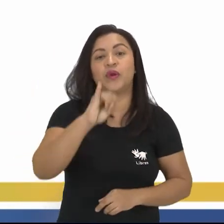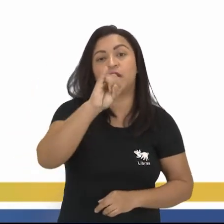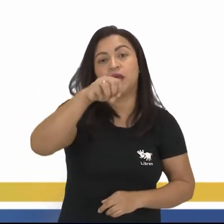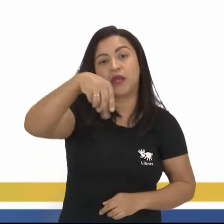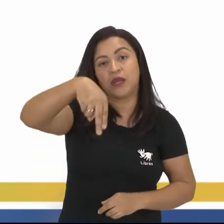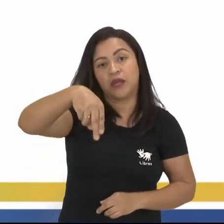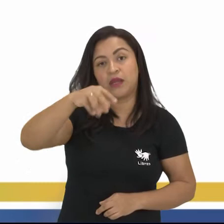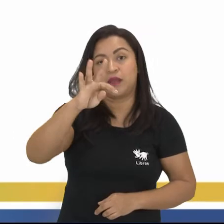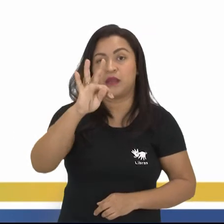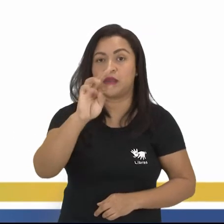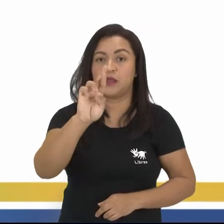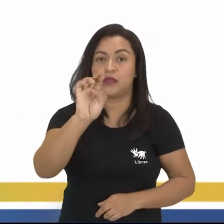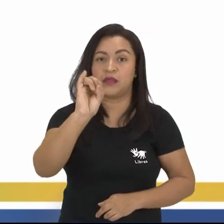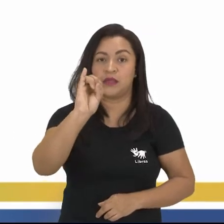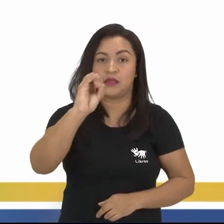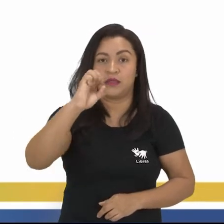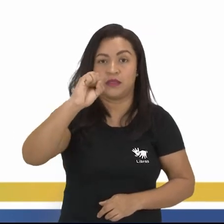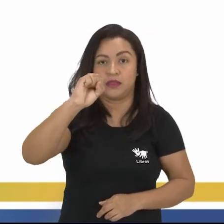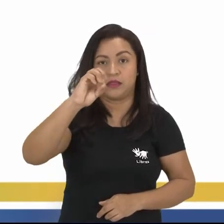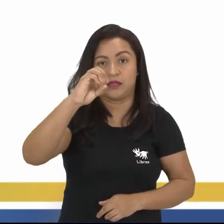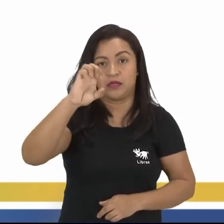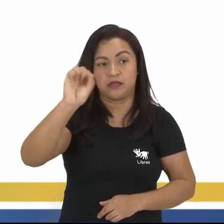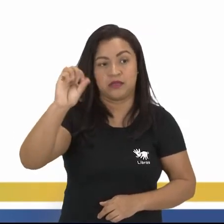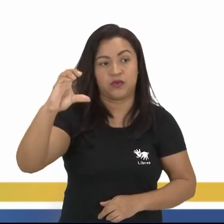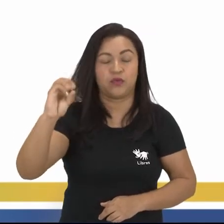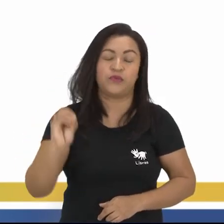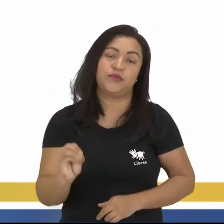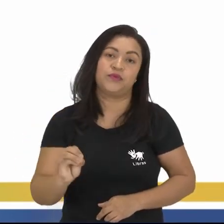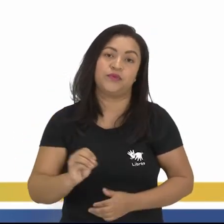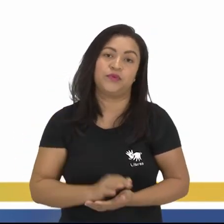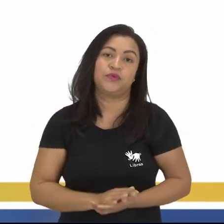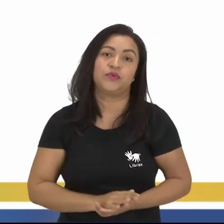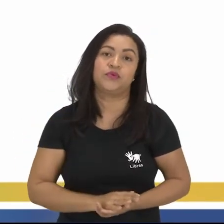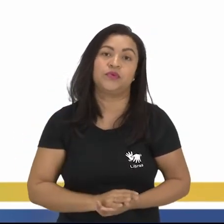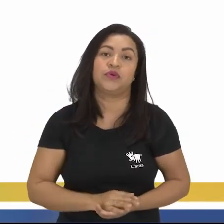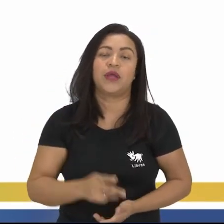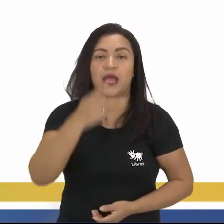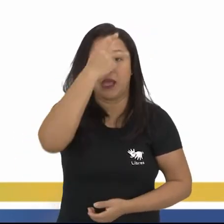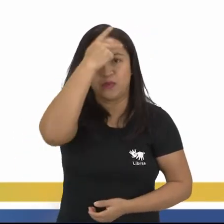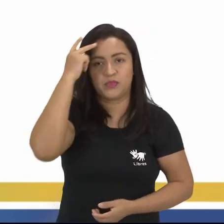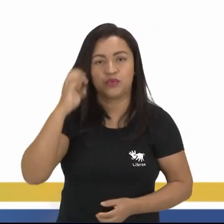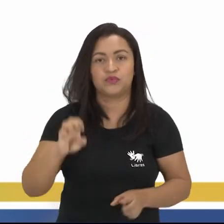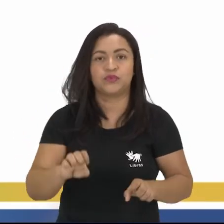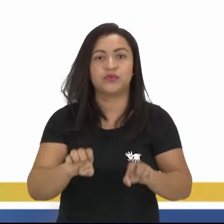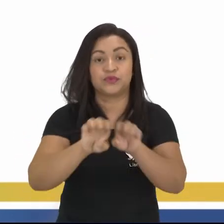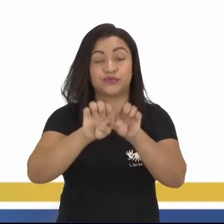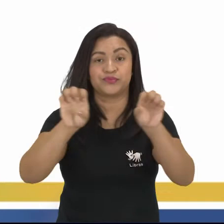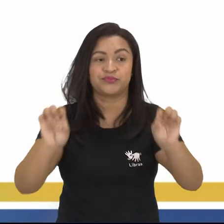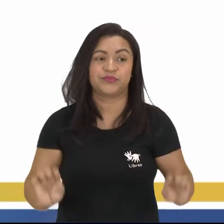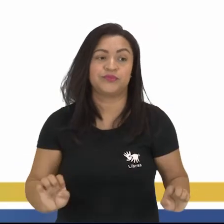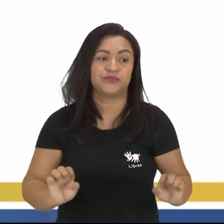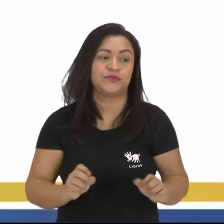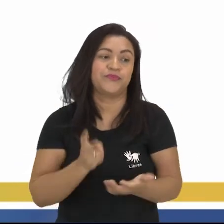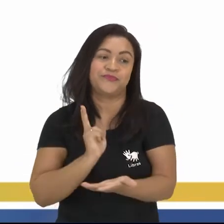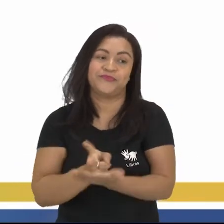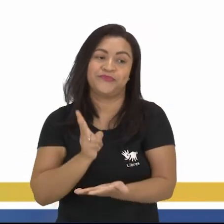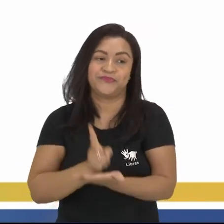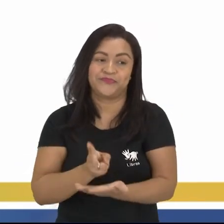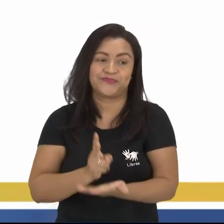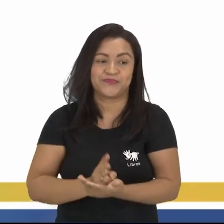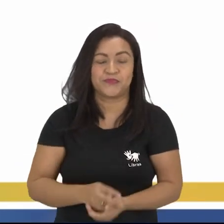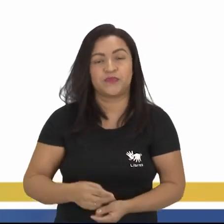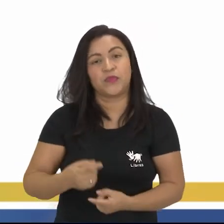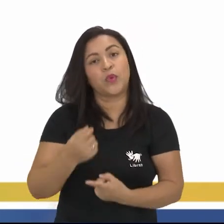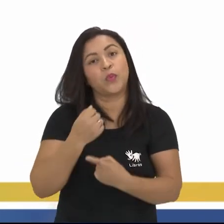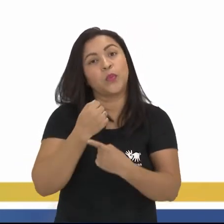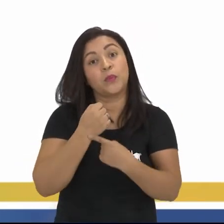sujeito se constrói e se transforma, construindo e transformando. Ao mesmo tempo, o objeto